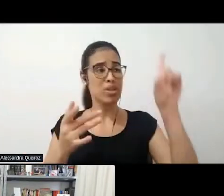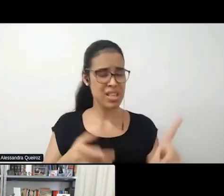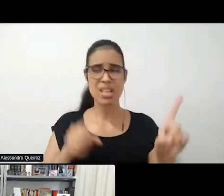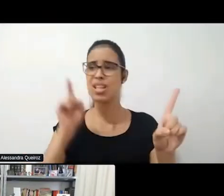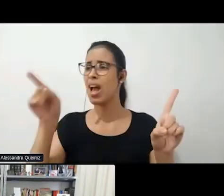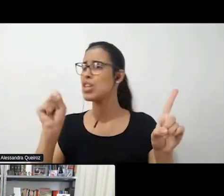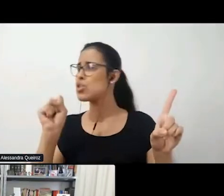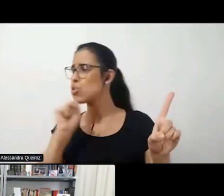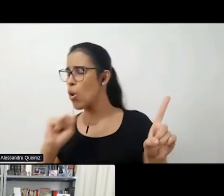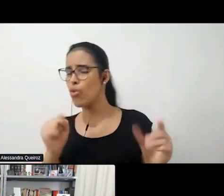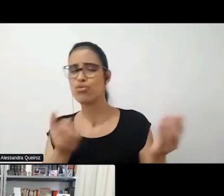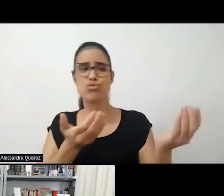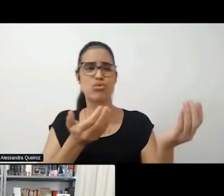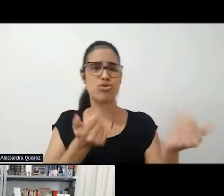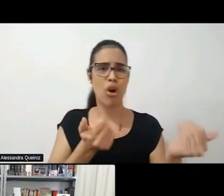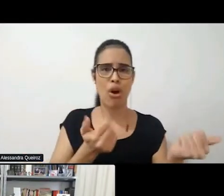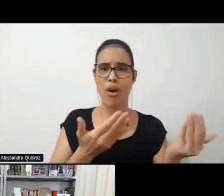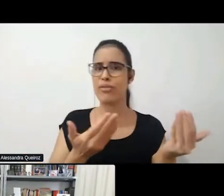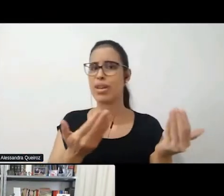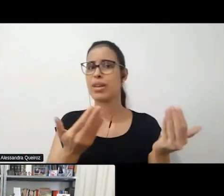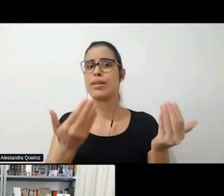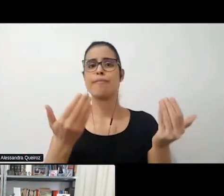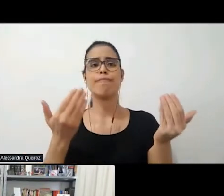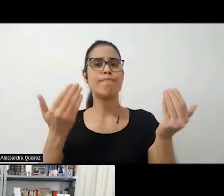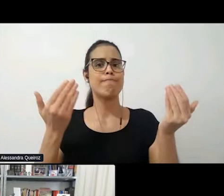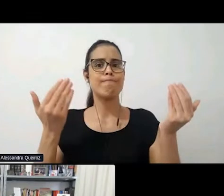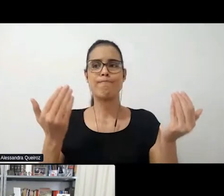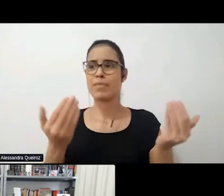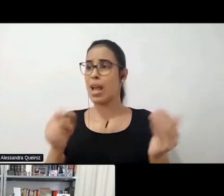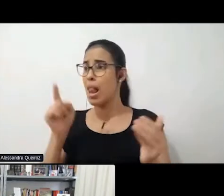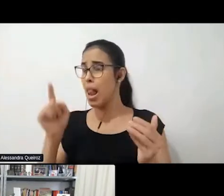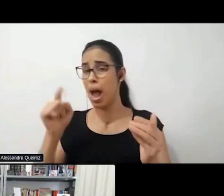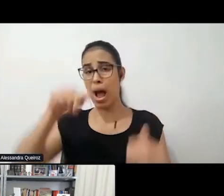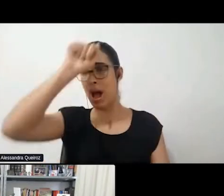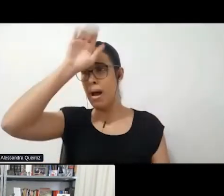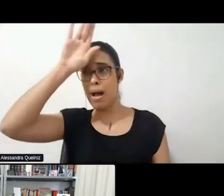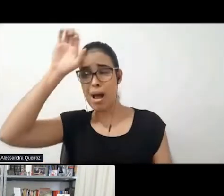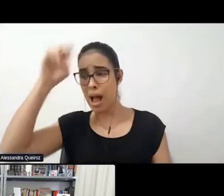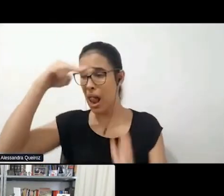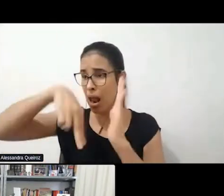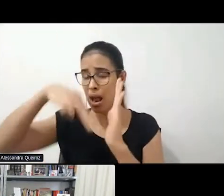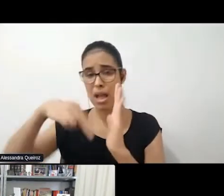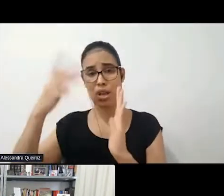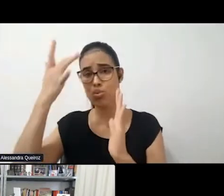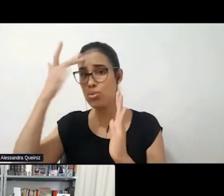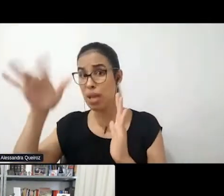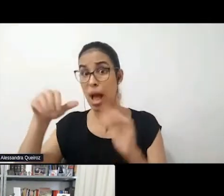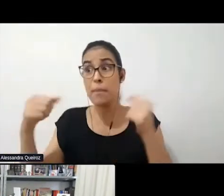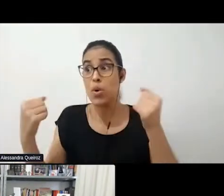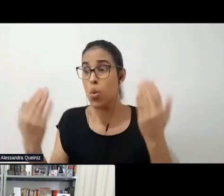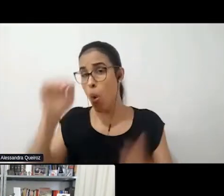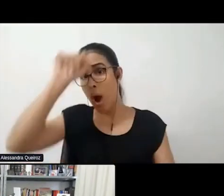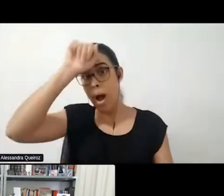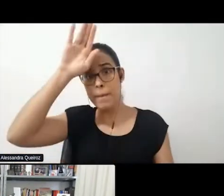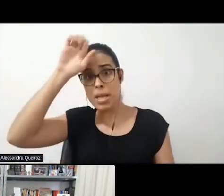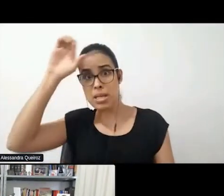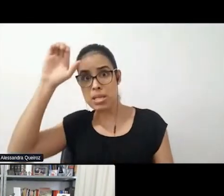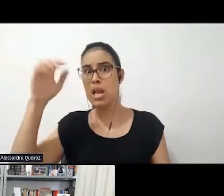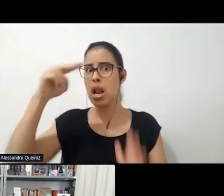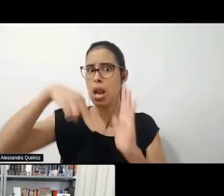pessoas mais jovens, pessoas com baixo letramento, pessoas com alto letramento. Como que eu vou